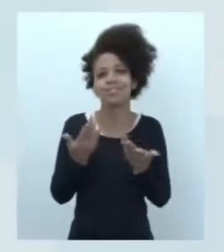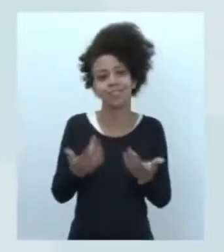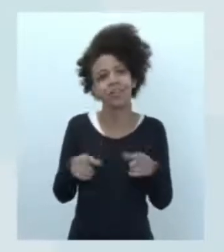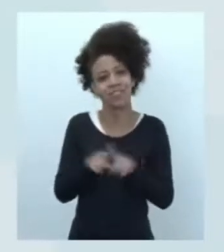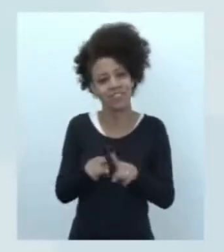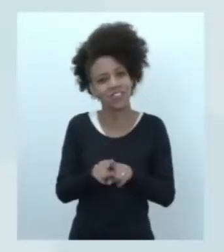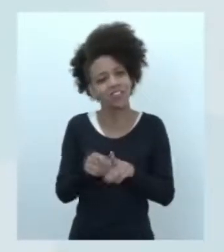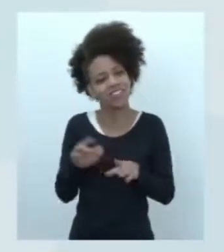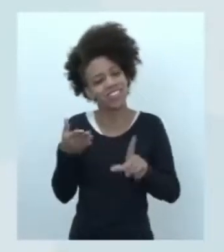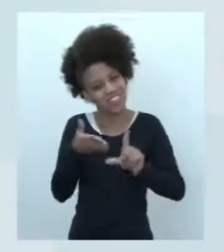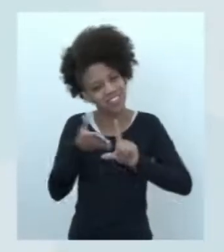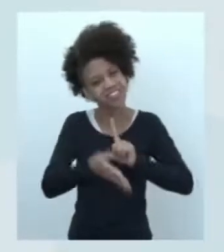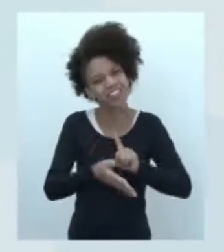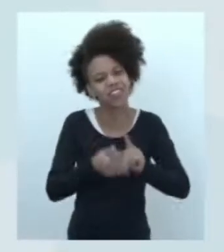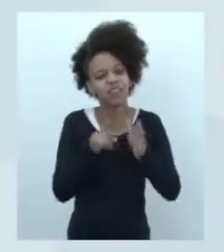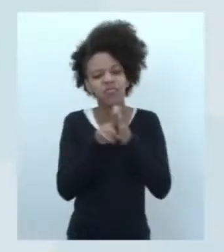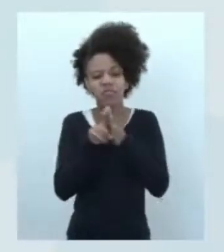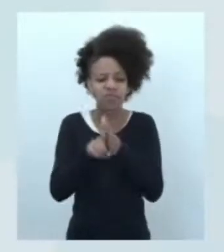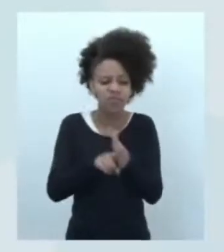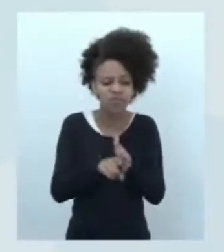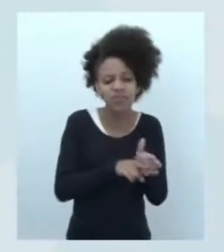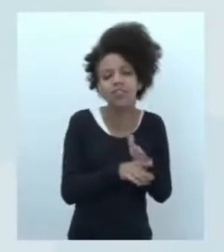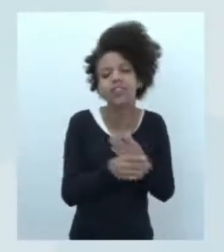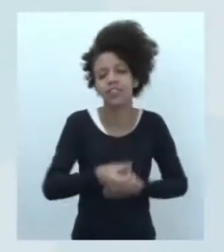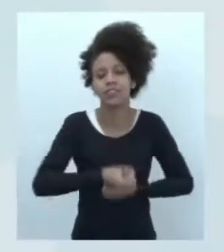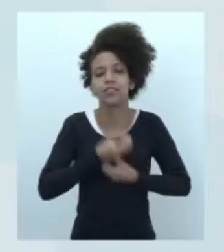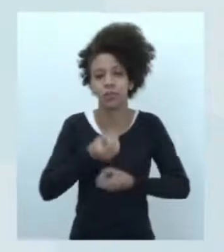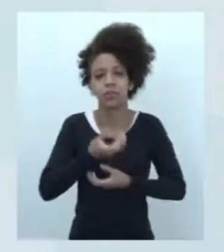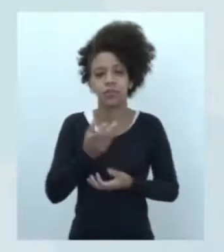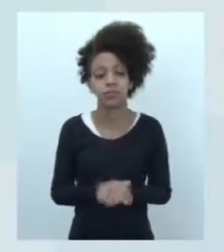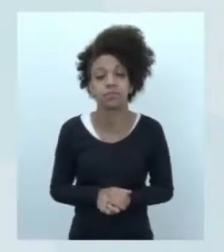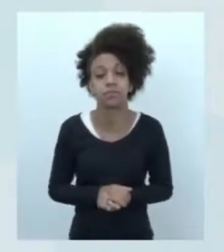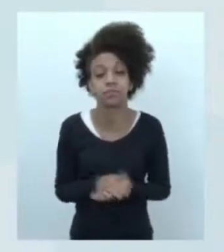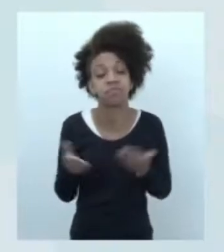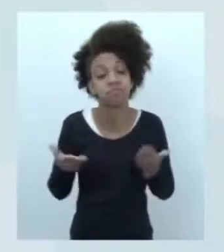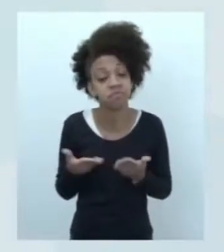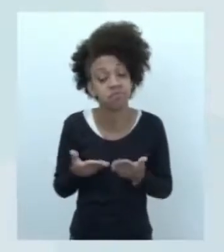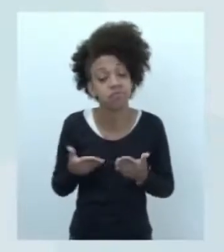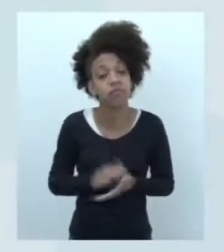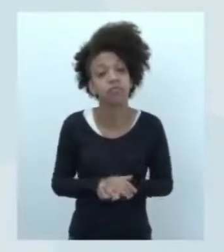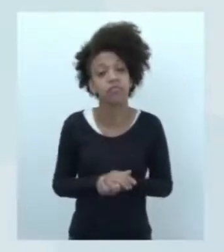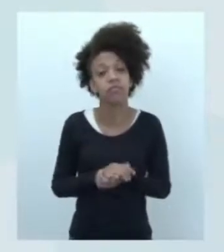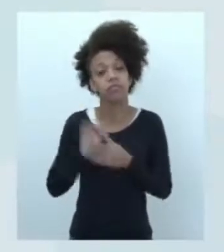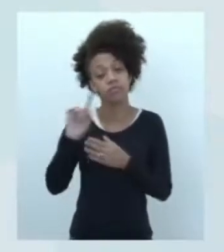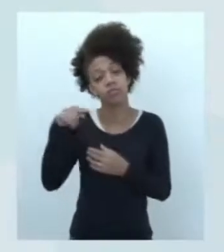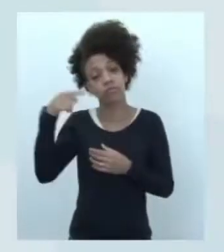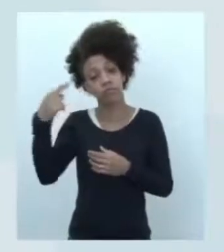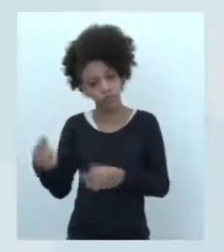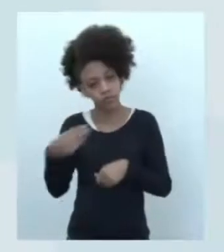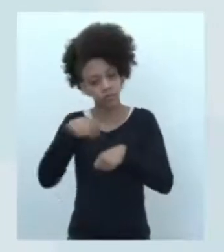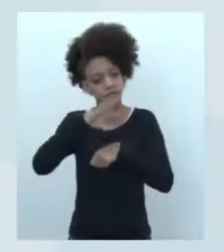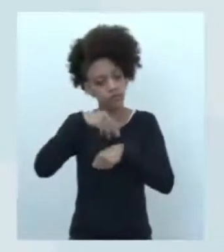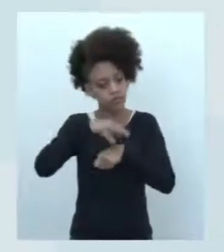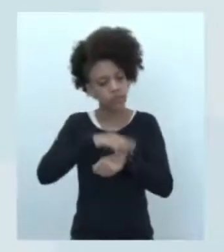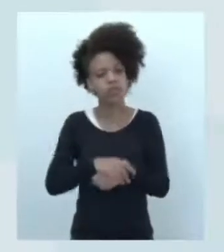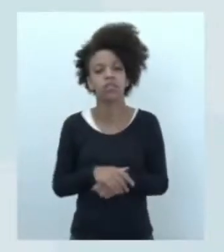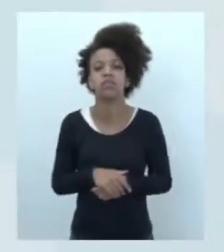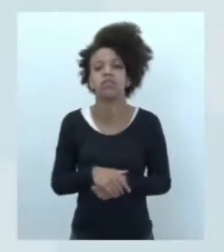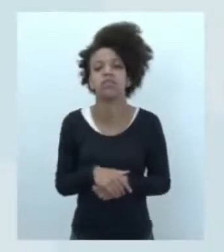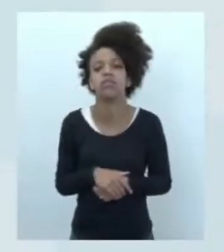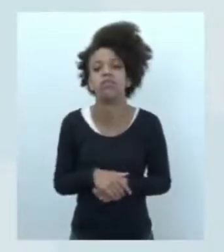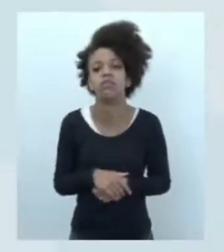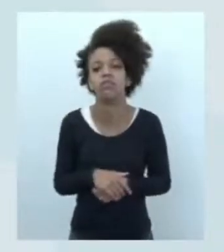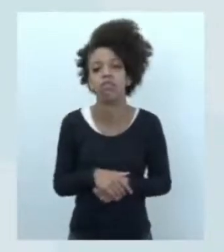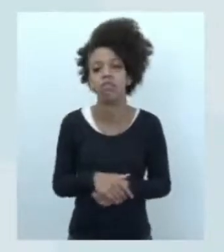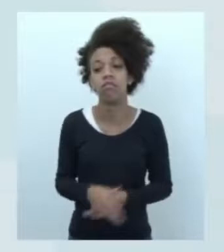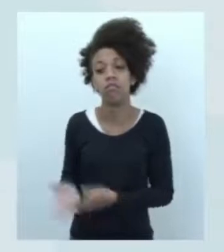já acessei, já fui atrás dessas informações. E agora vai aparecer para vocês uma outra sugestão. Isso,